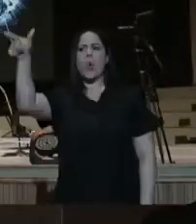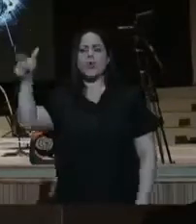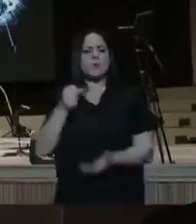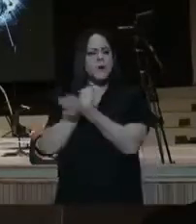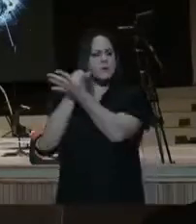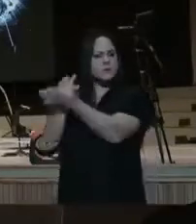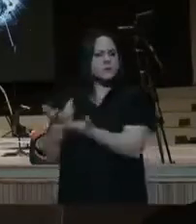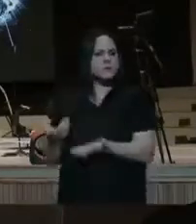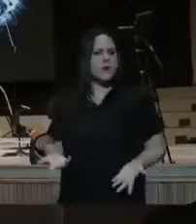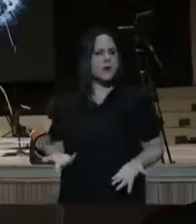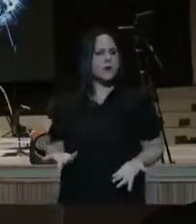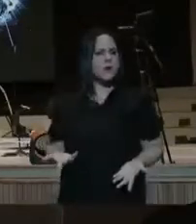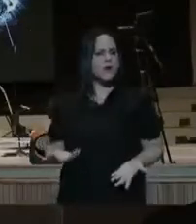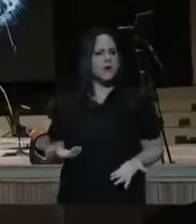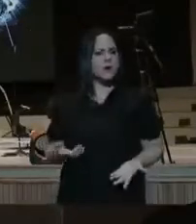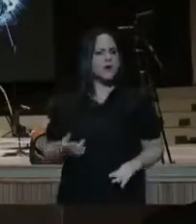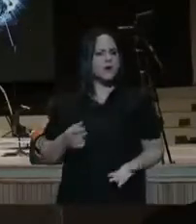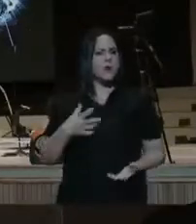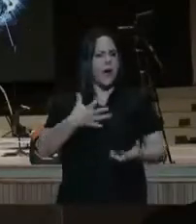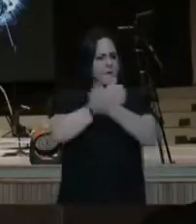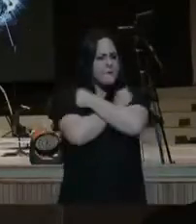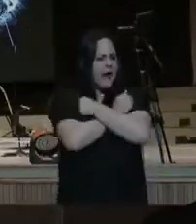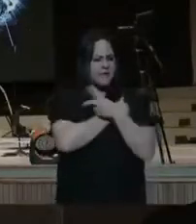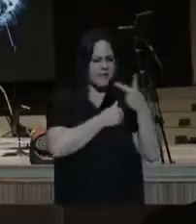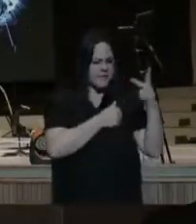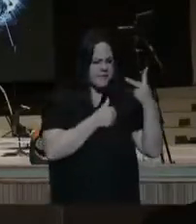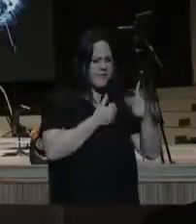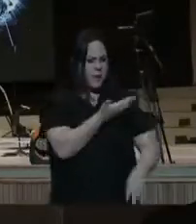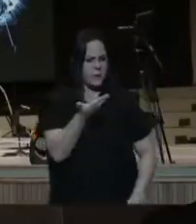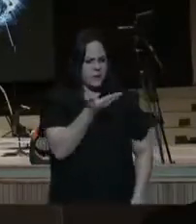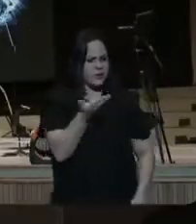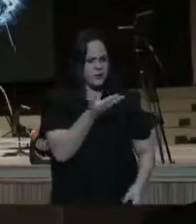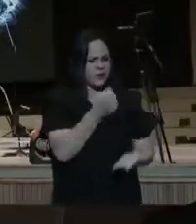irmão abraço que o mendigo é seu